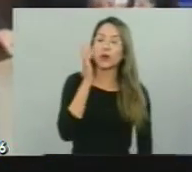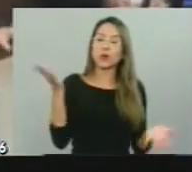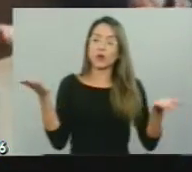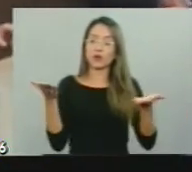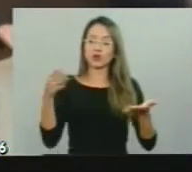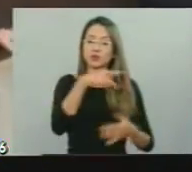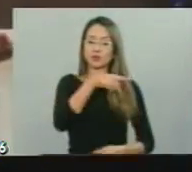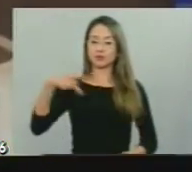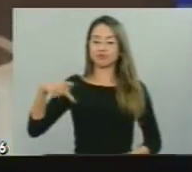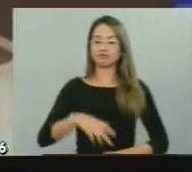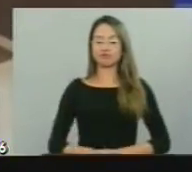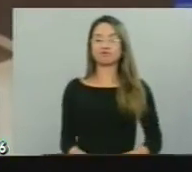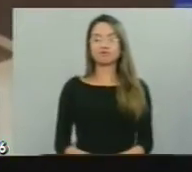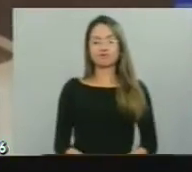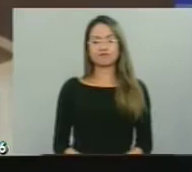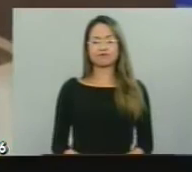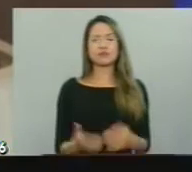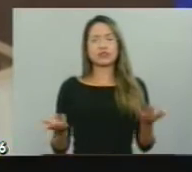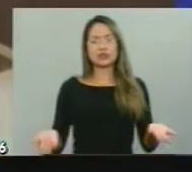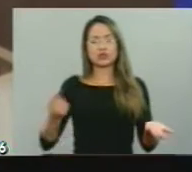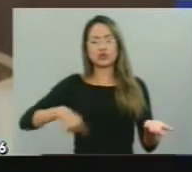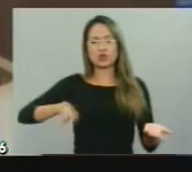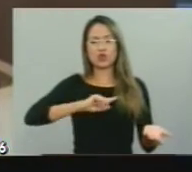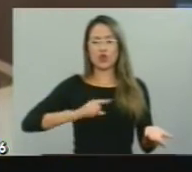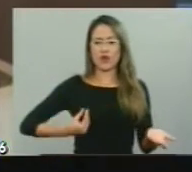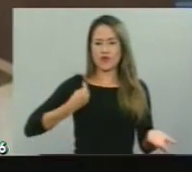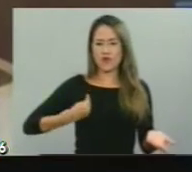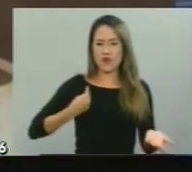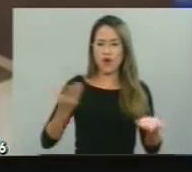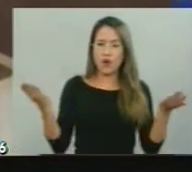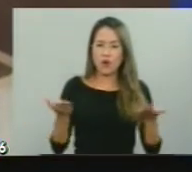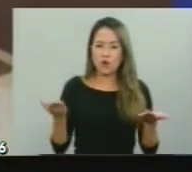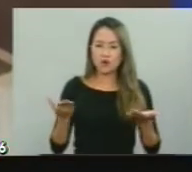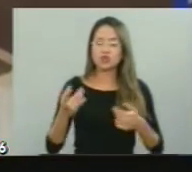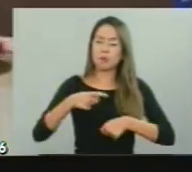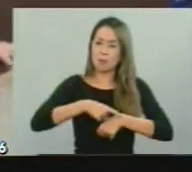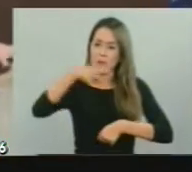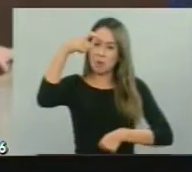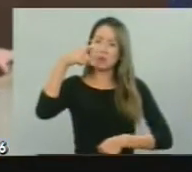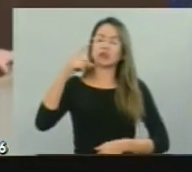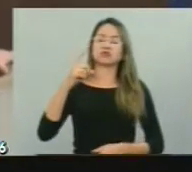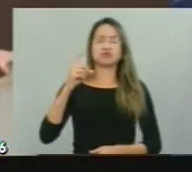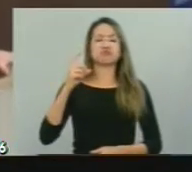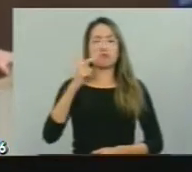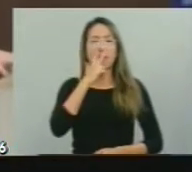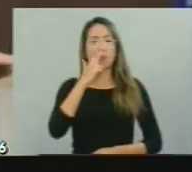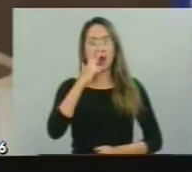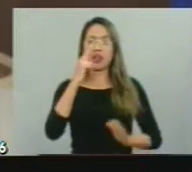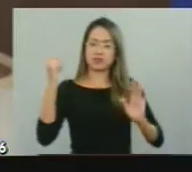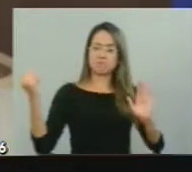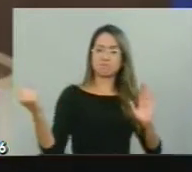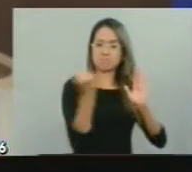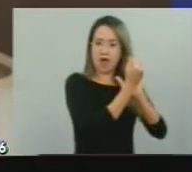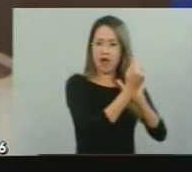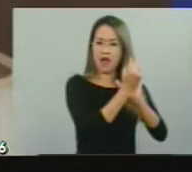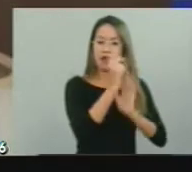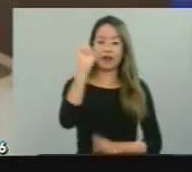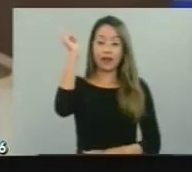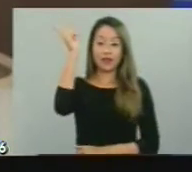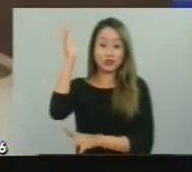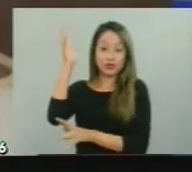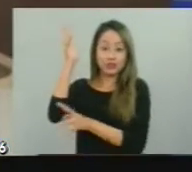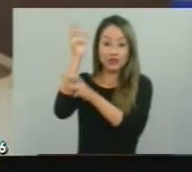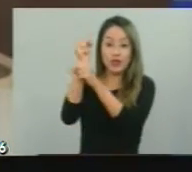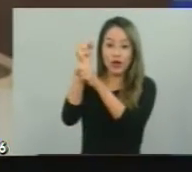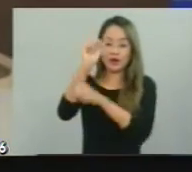Nós vivemos um momento histórico. Poucas vezes nos é